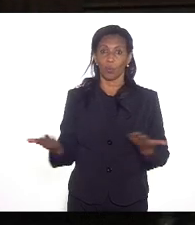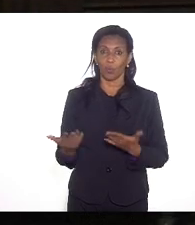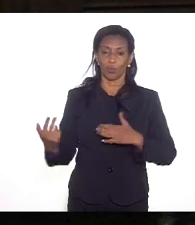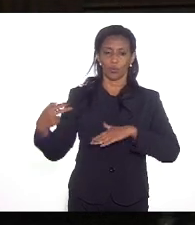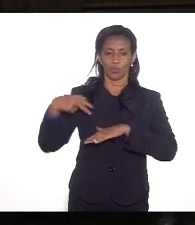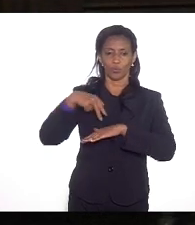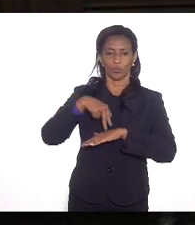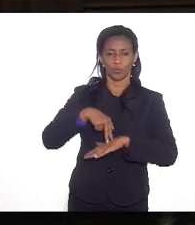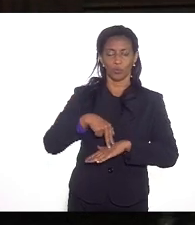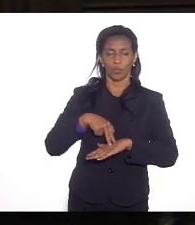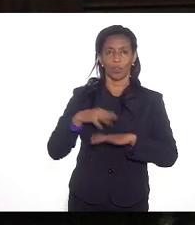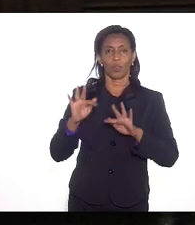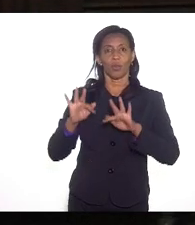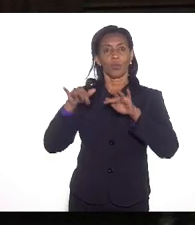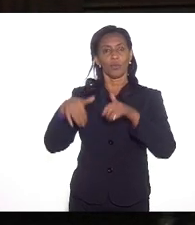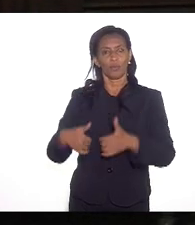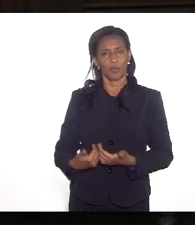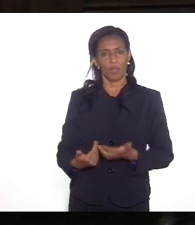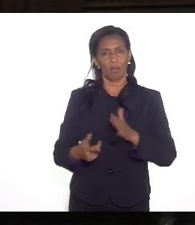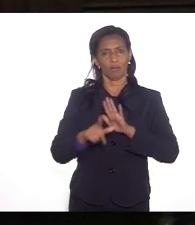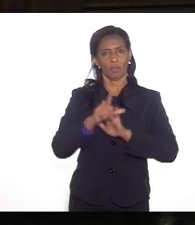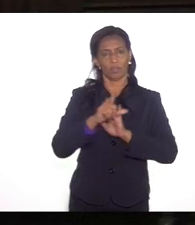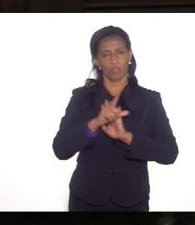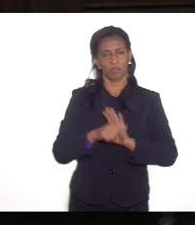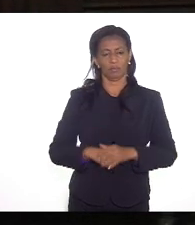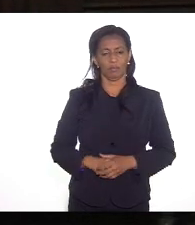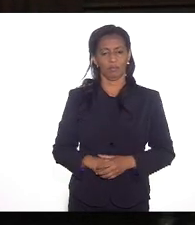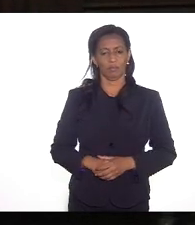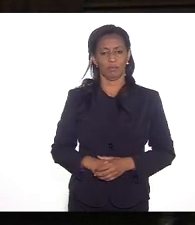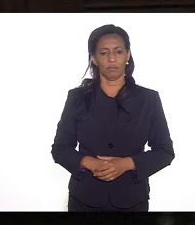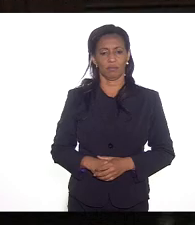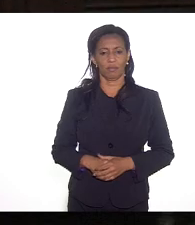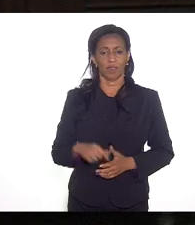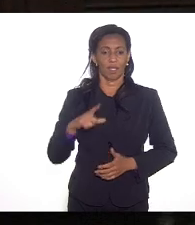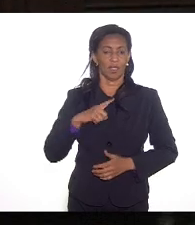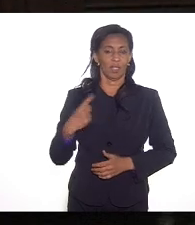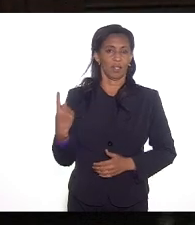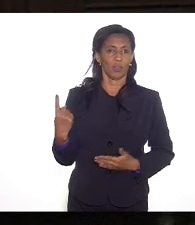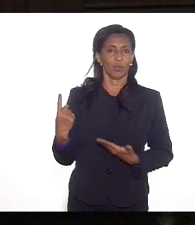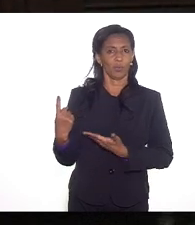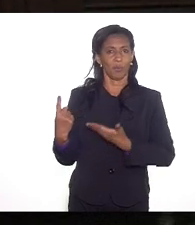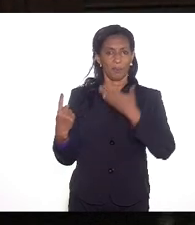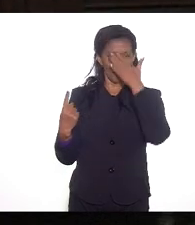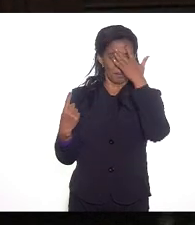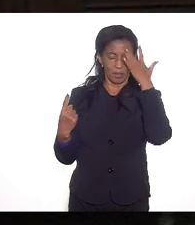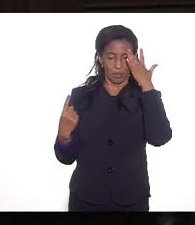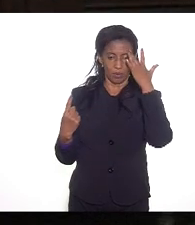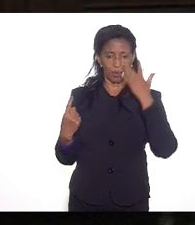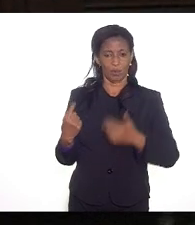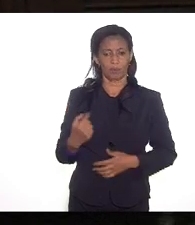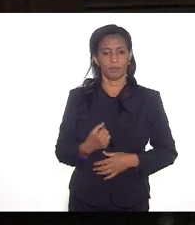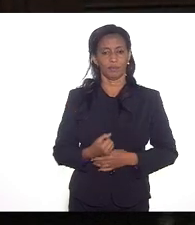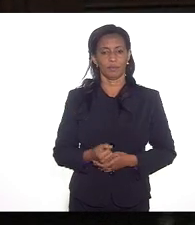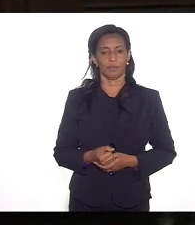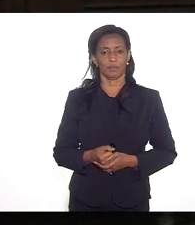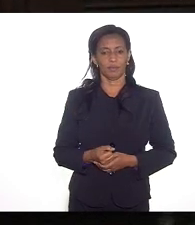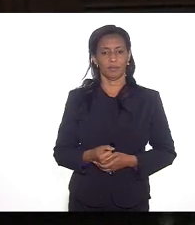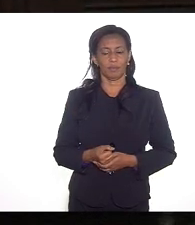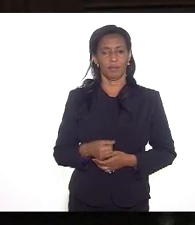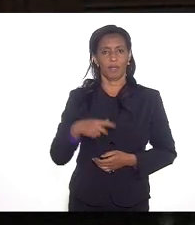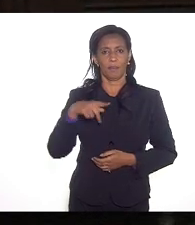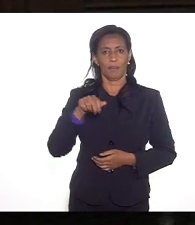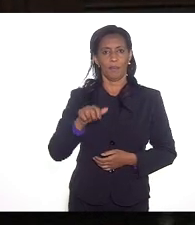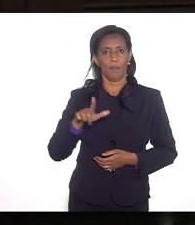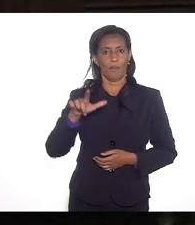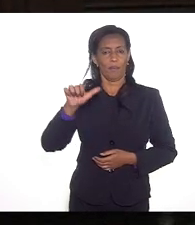hoje no encerramento da legislação e tendo aqui uma pessoa que eu considero minha irmã Paula